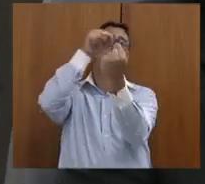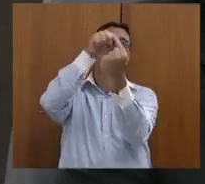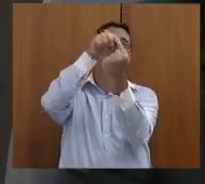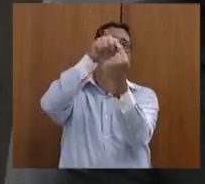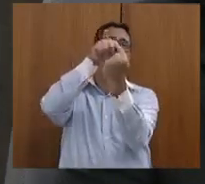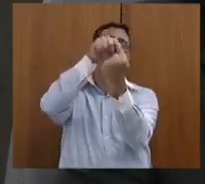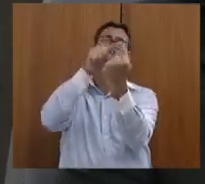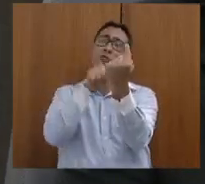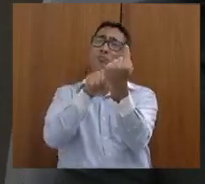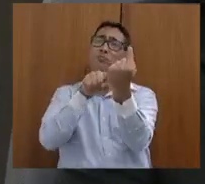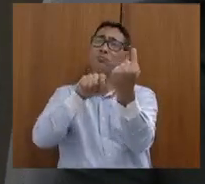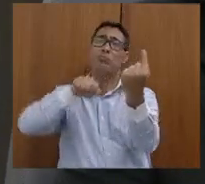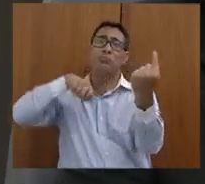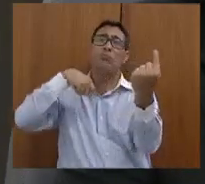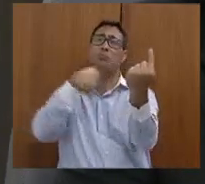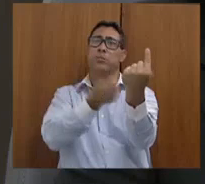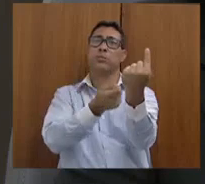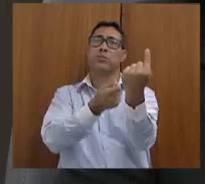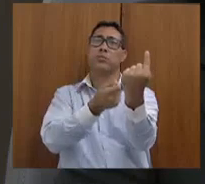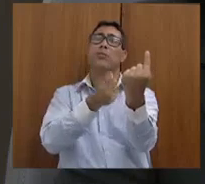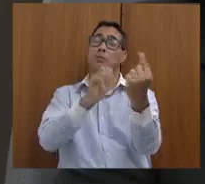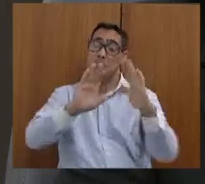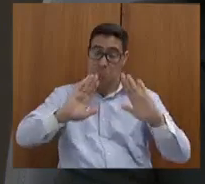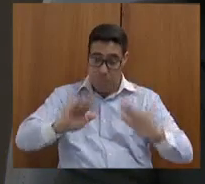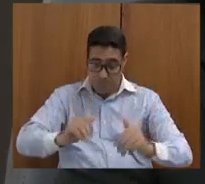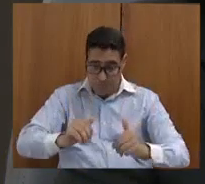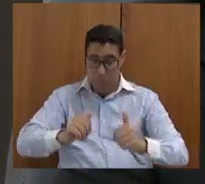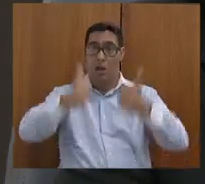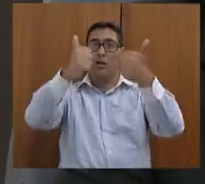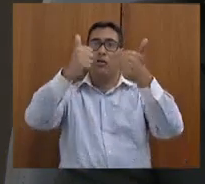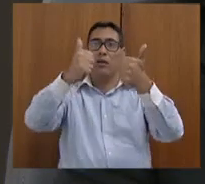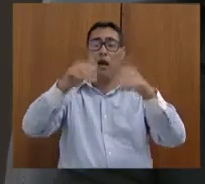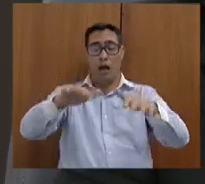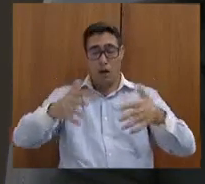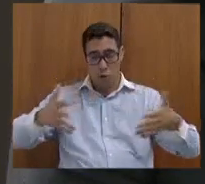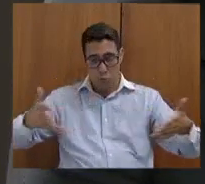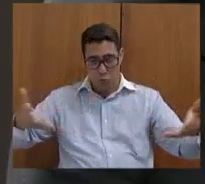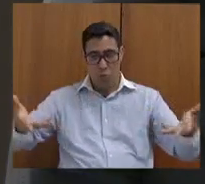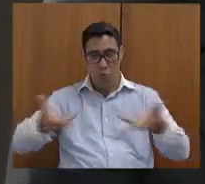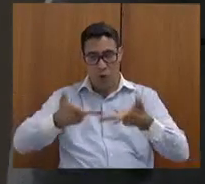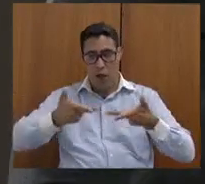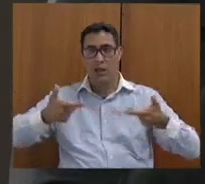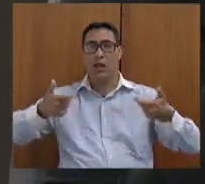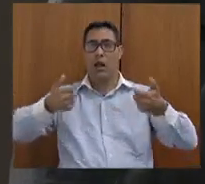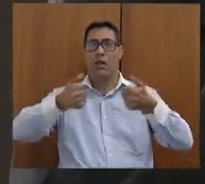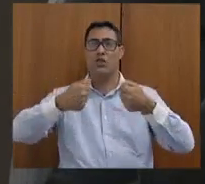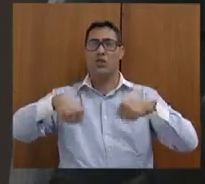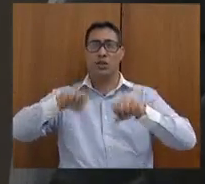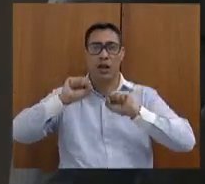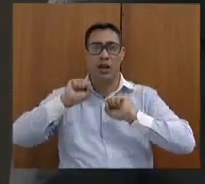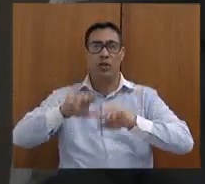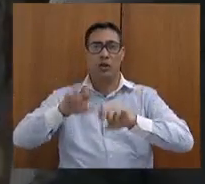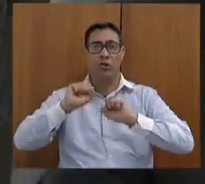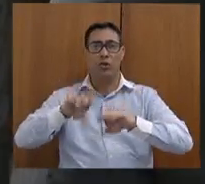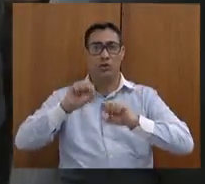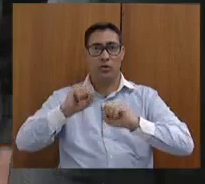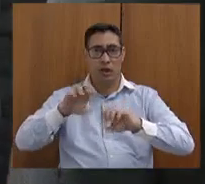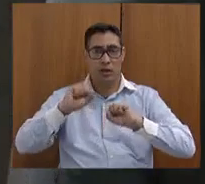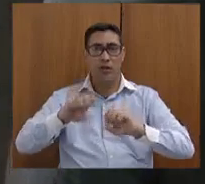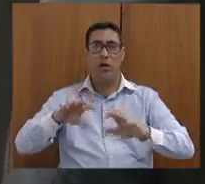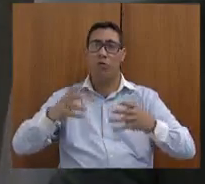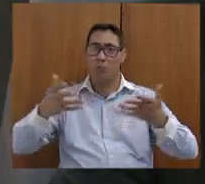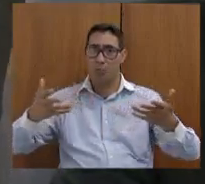é melhorar a qualidade da educação qualidade das condições de